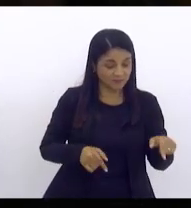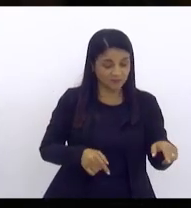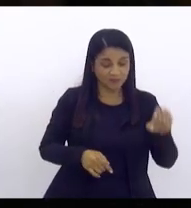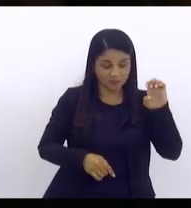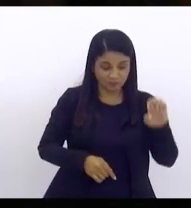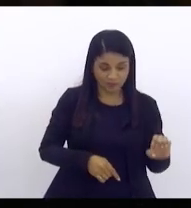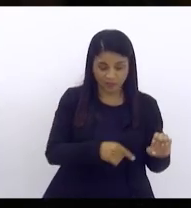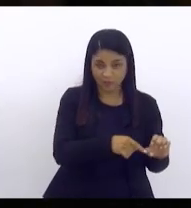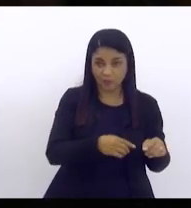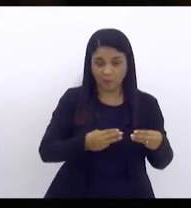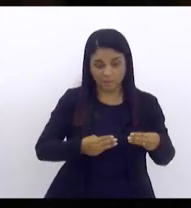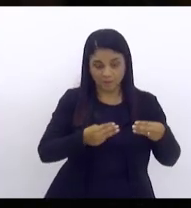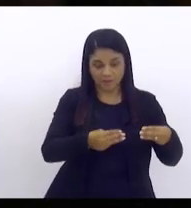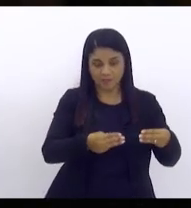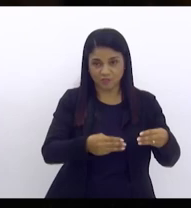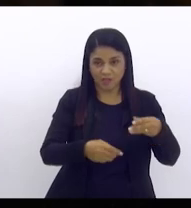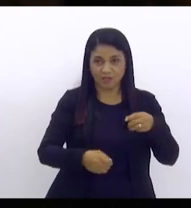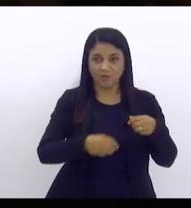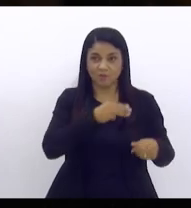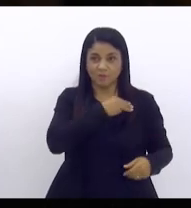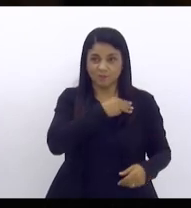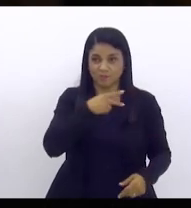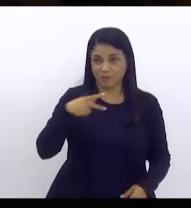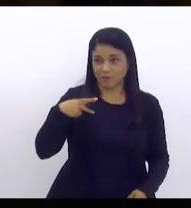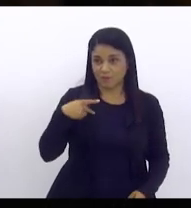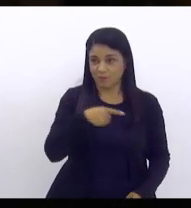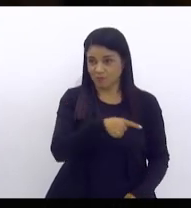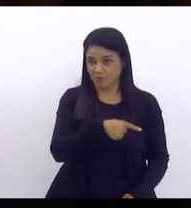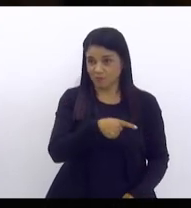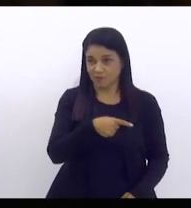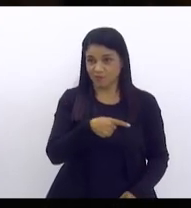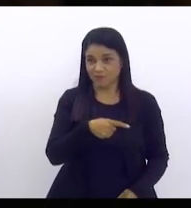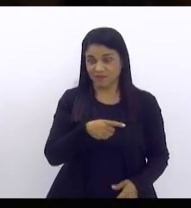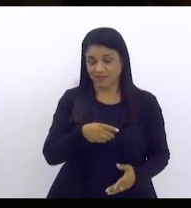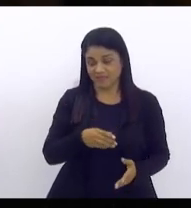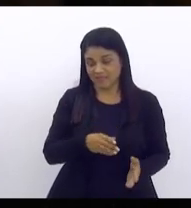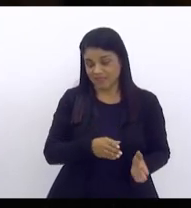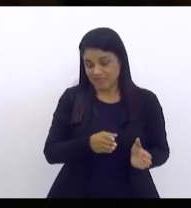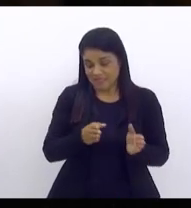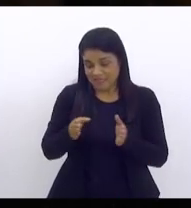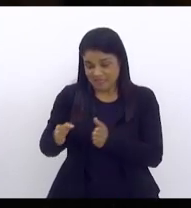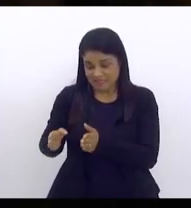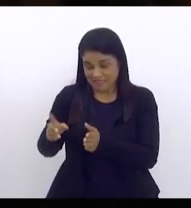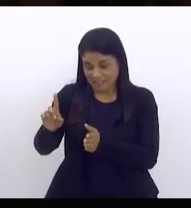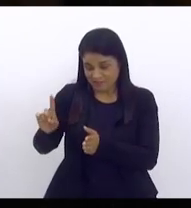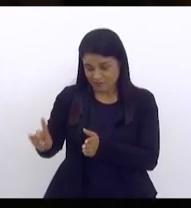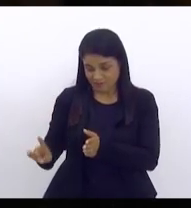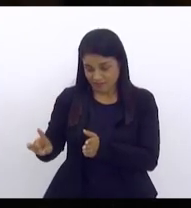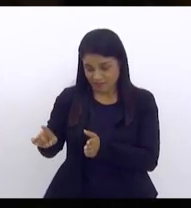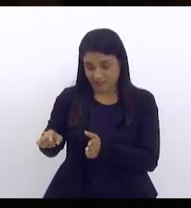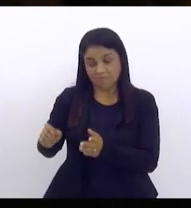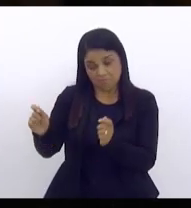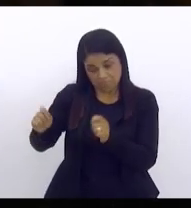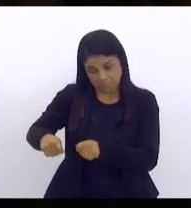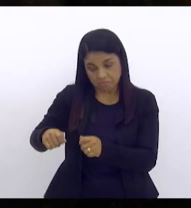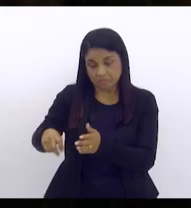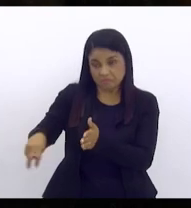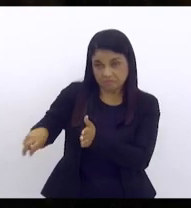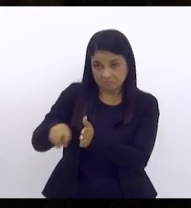pelo Ministério Público. A faixa da direita, colada a que é possível estacionar,